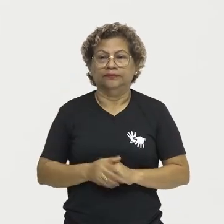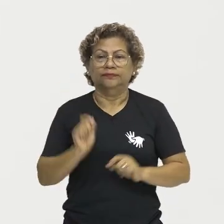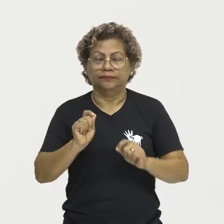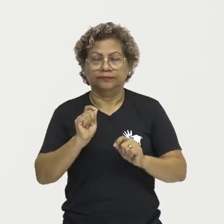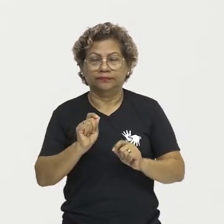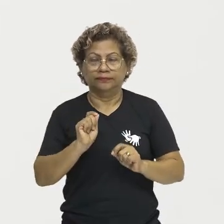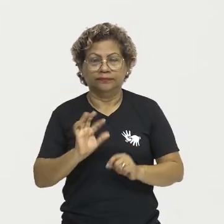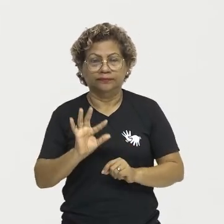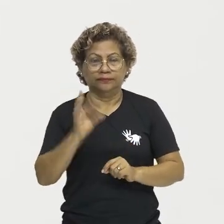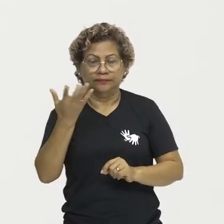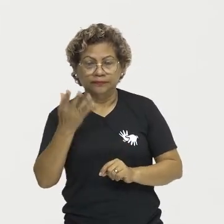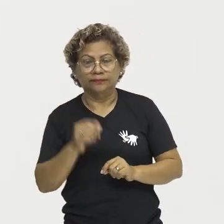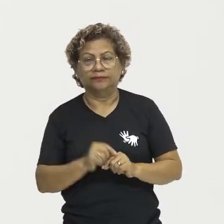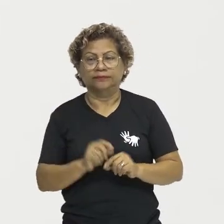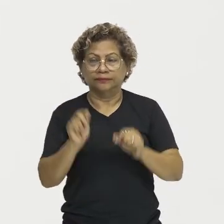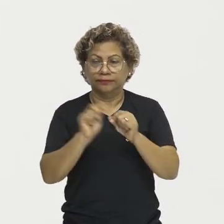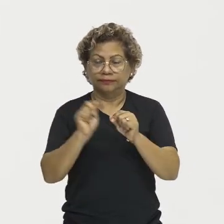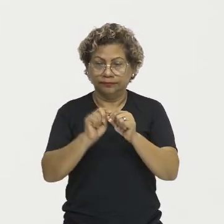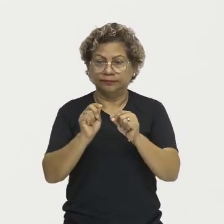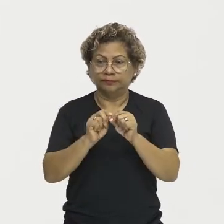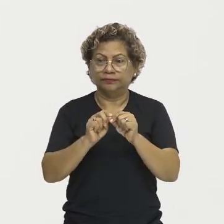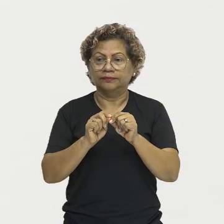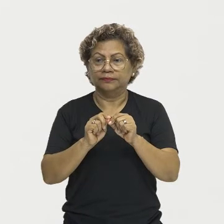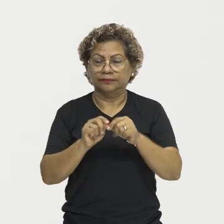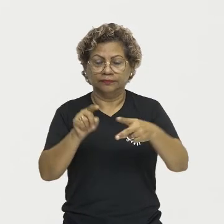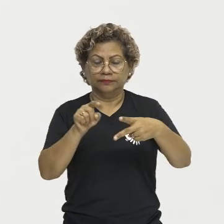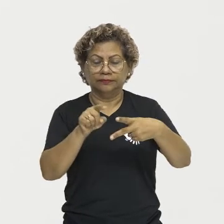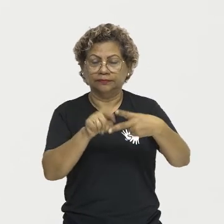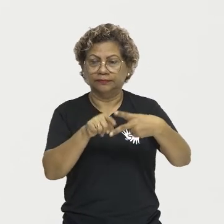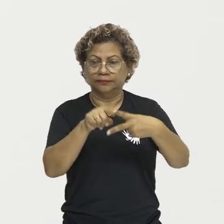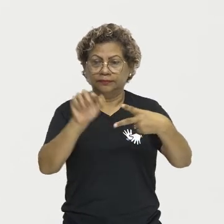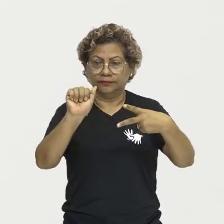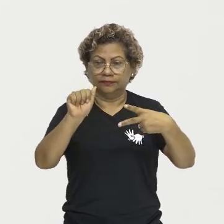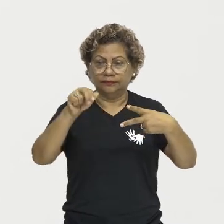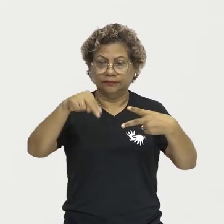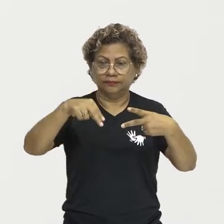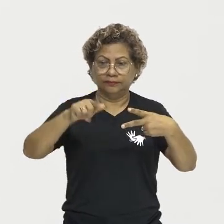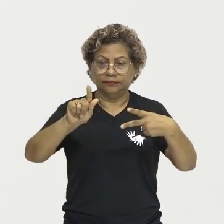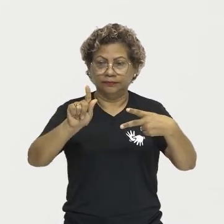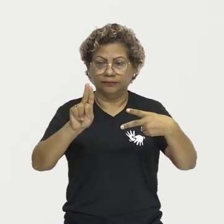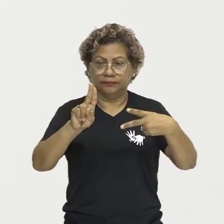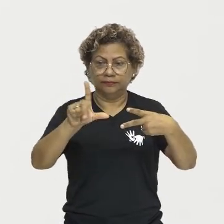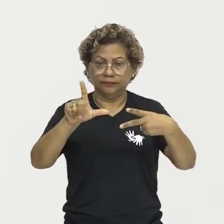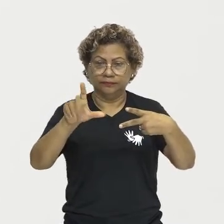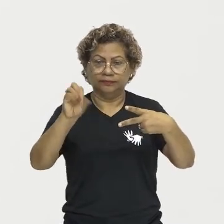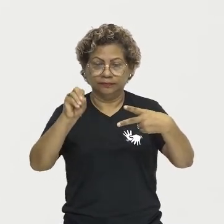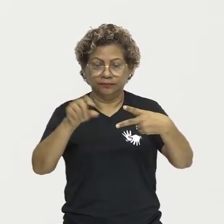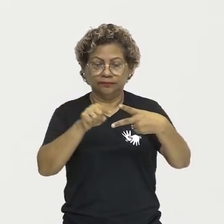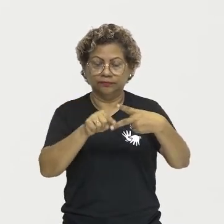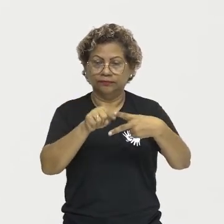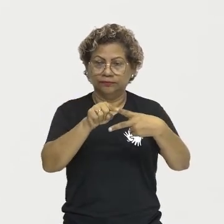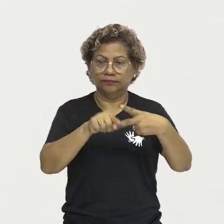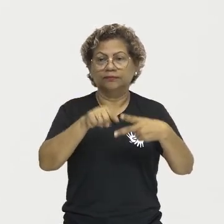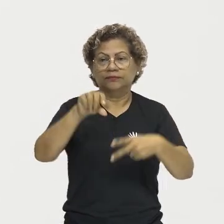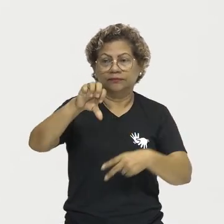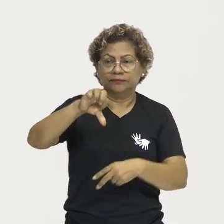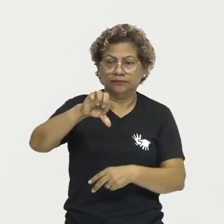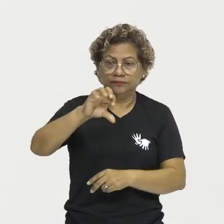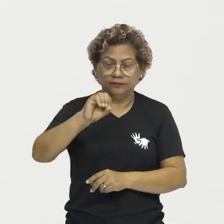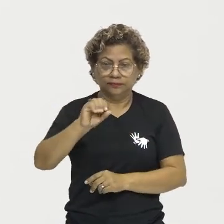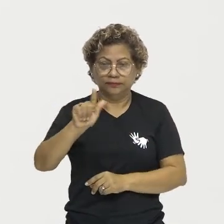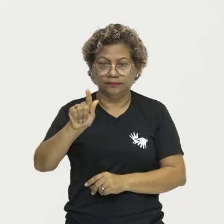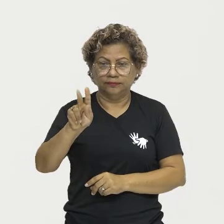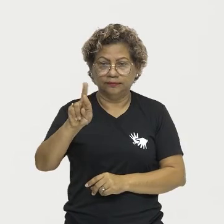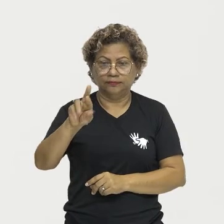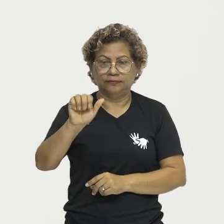elas formam um ângulo de 90 graus, eu aplico aqui, ó, o teorema de Pitágoras, né? A força resultante vai ser